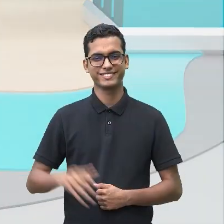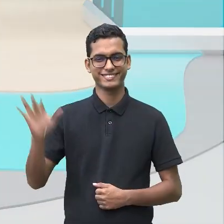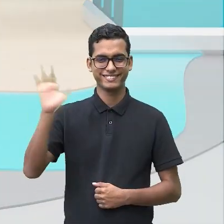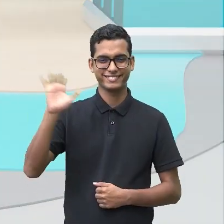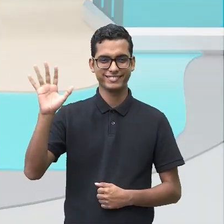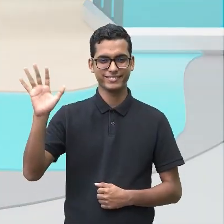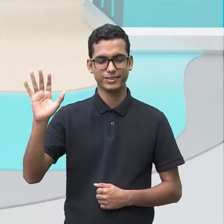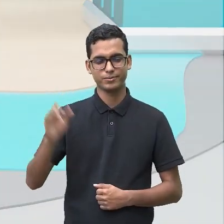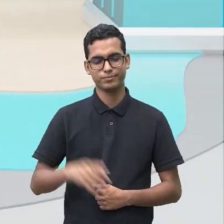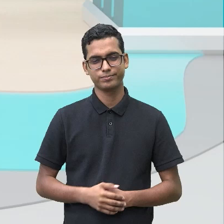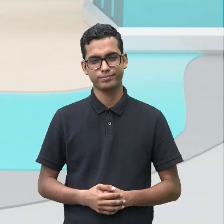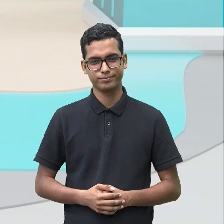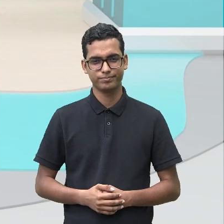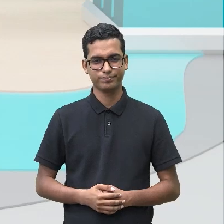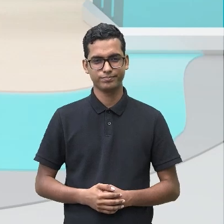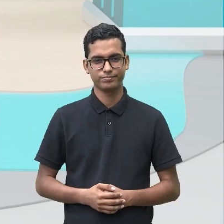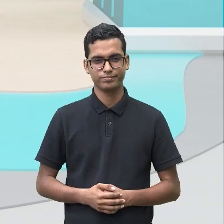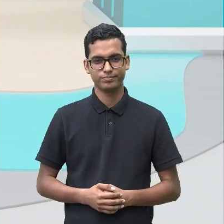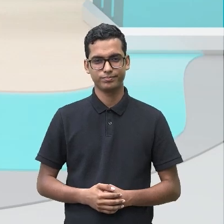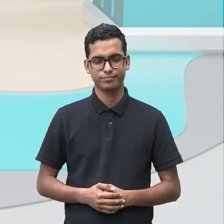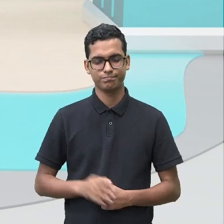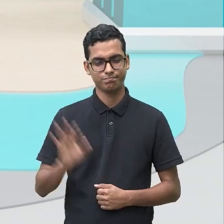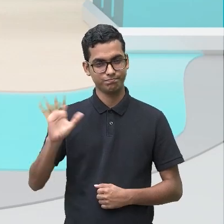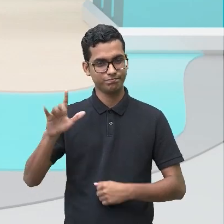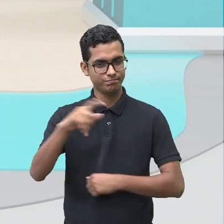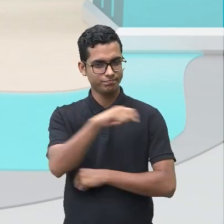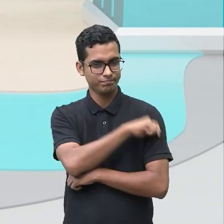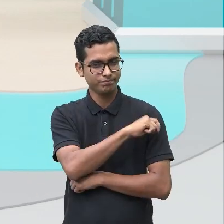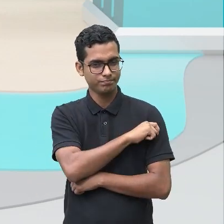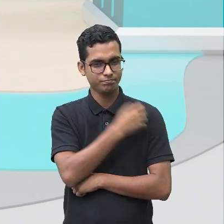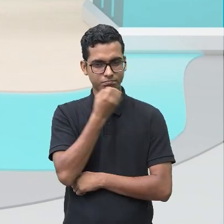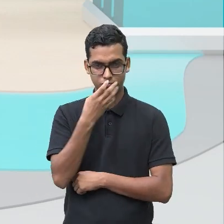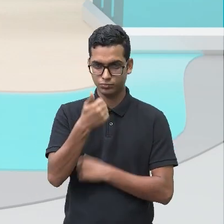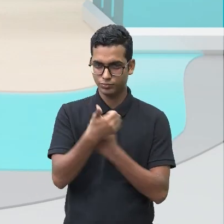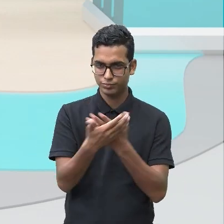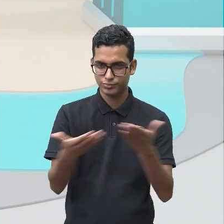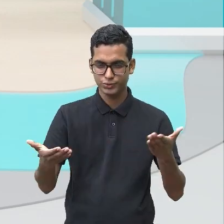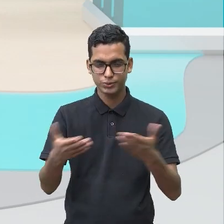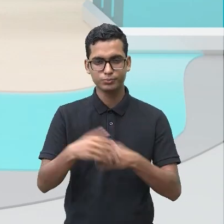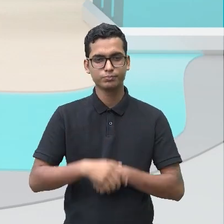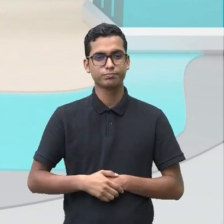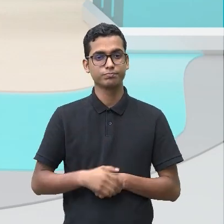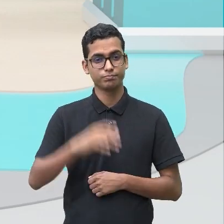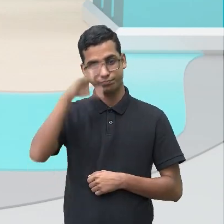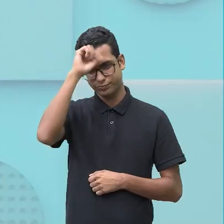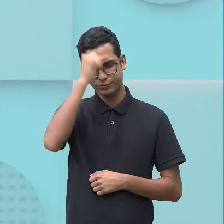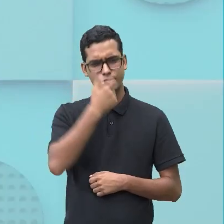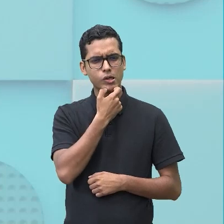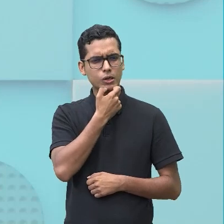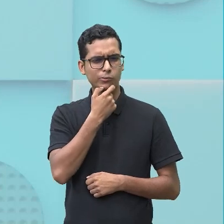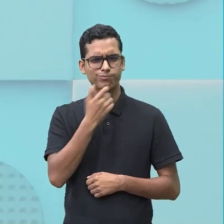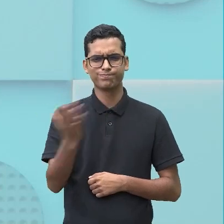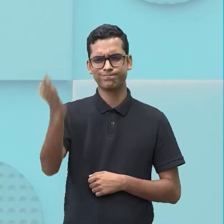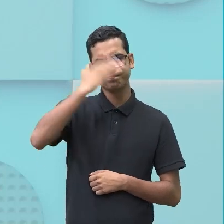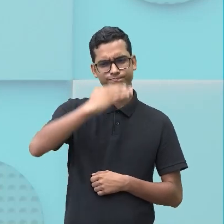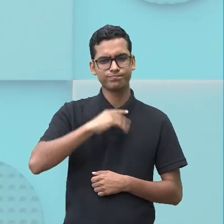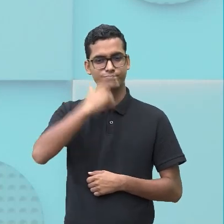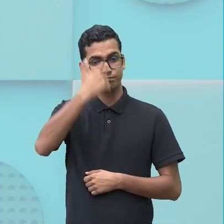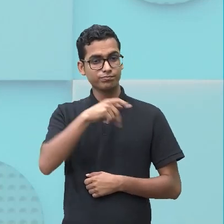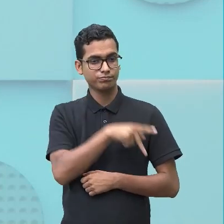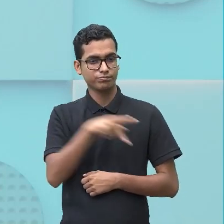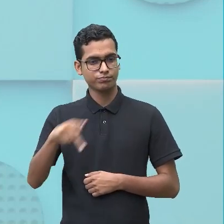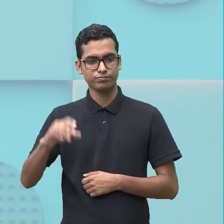Hi there, how you doing? Oi pessoal, como é que vocês estão? Vamos aprender inglês? Eu sou a